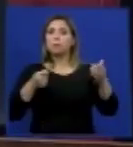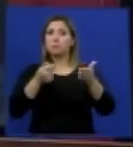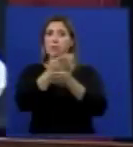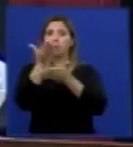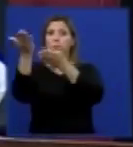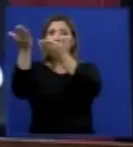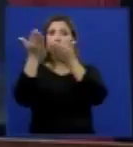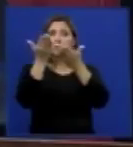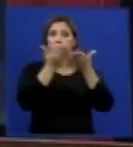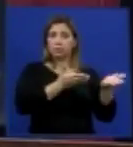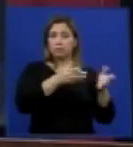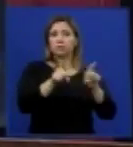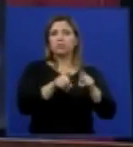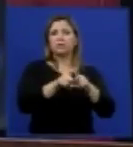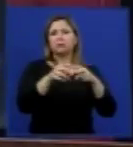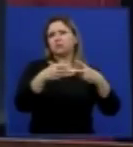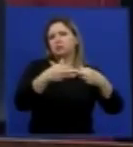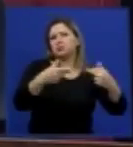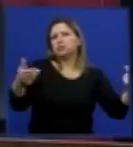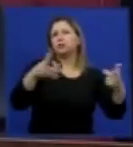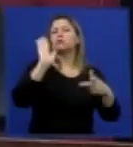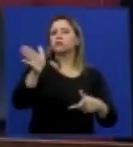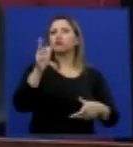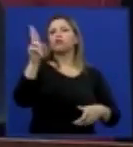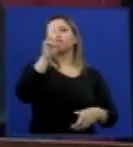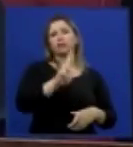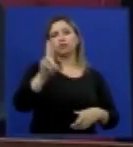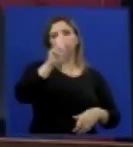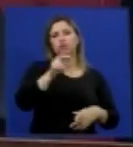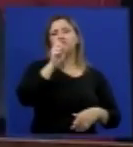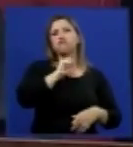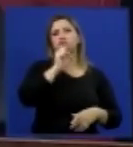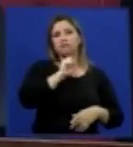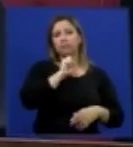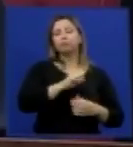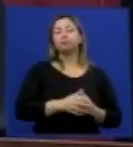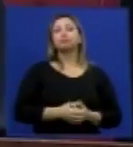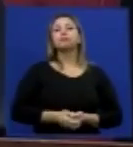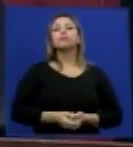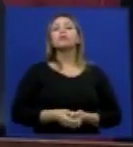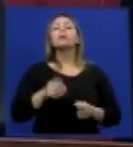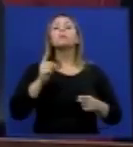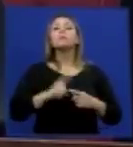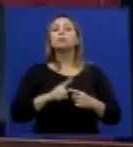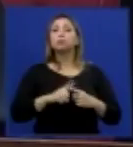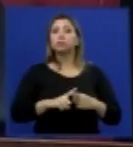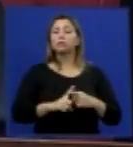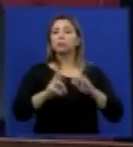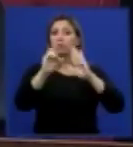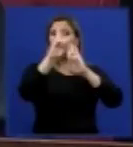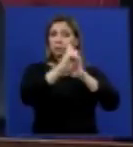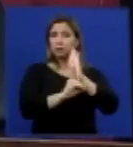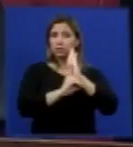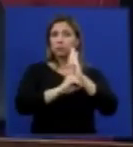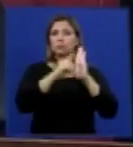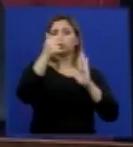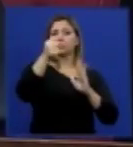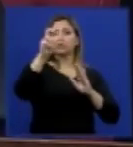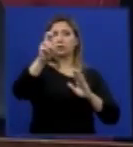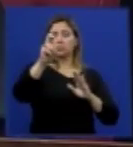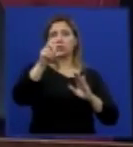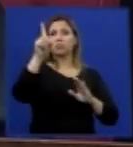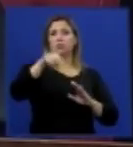usados, de maneira geral. Por meio do Decreto 875